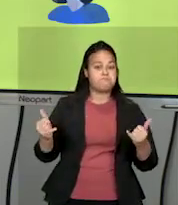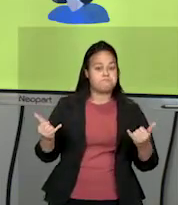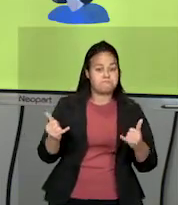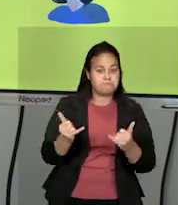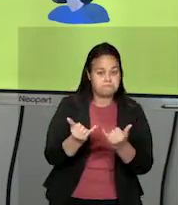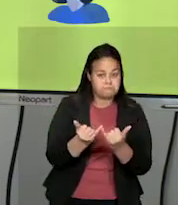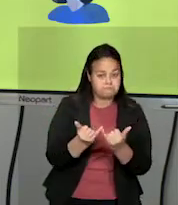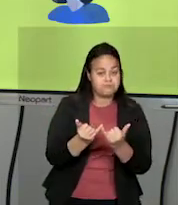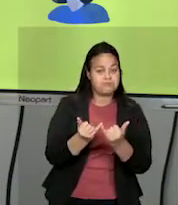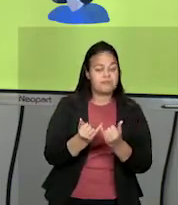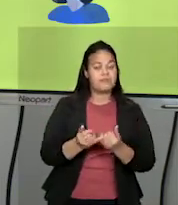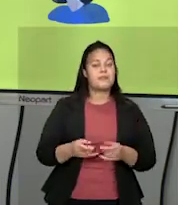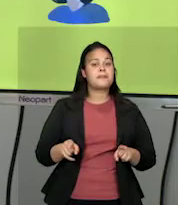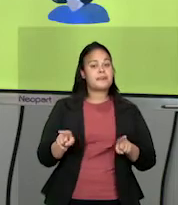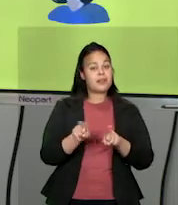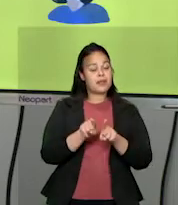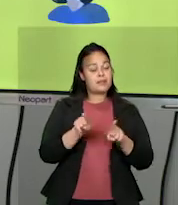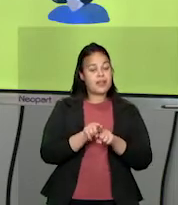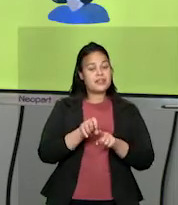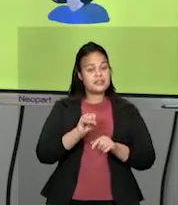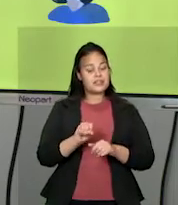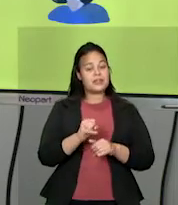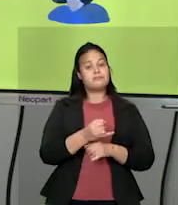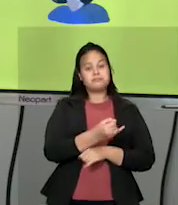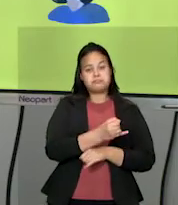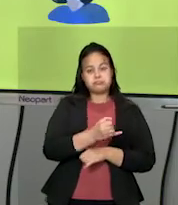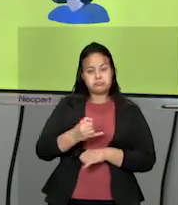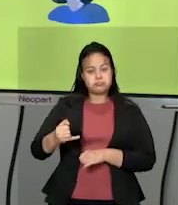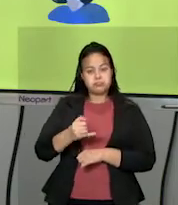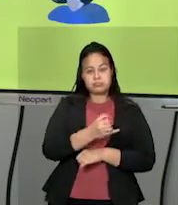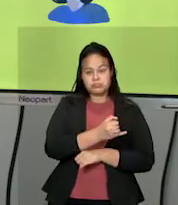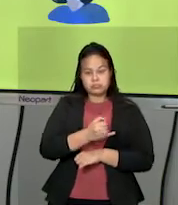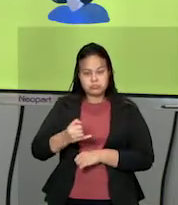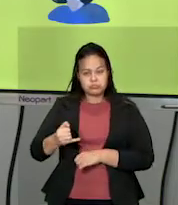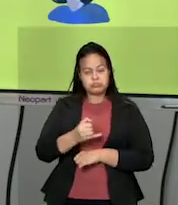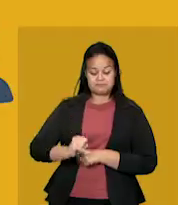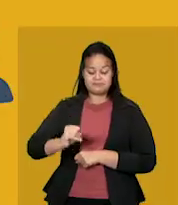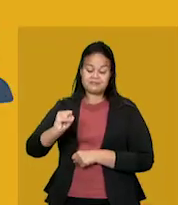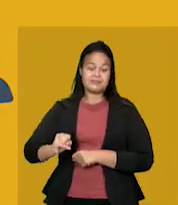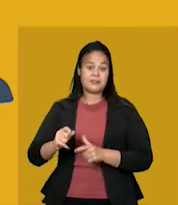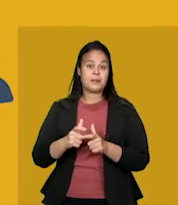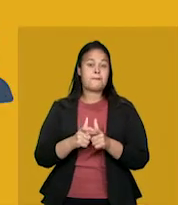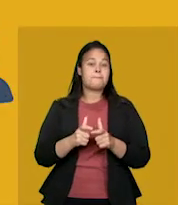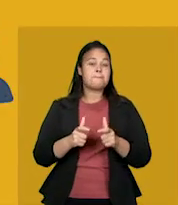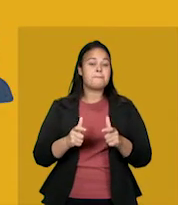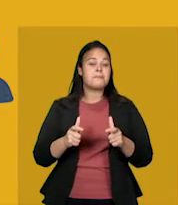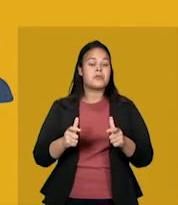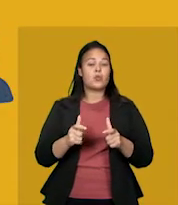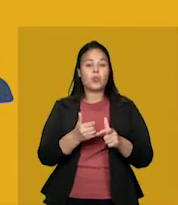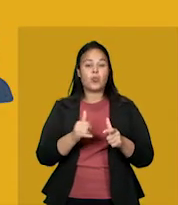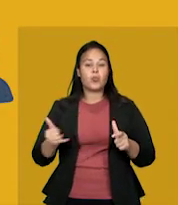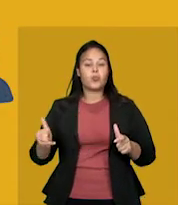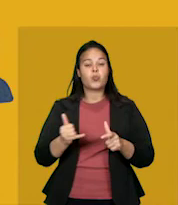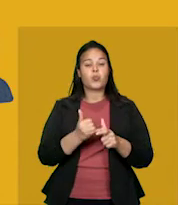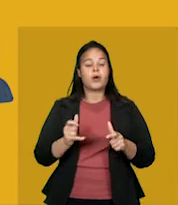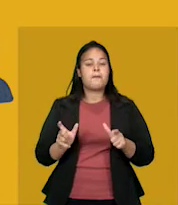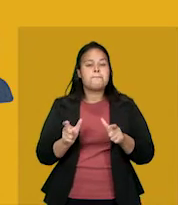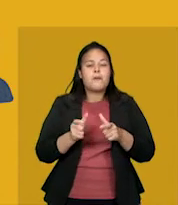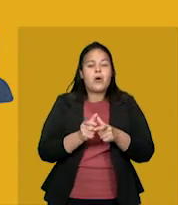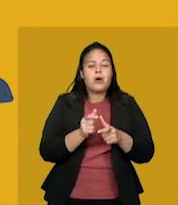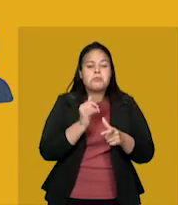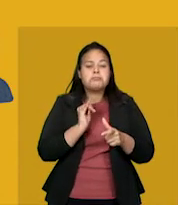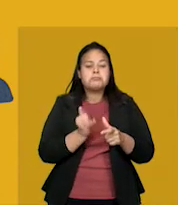na associação de resistores em paralelo, quanto maior o número de resistores, menor a resistência